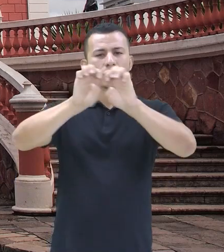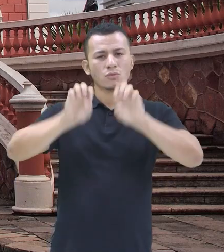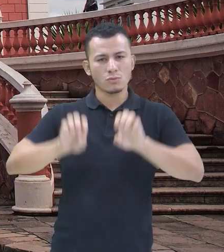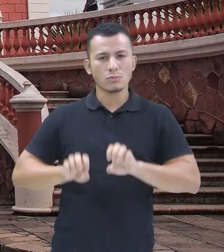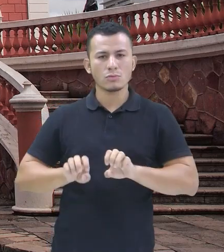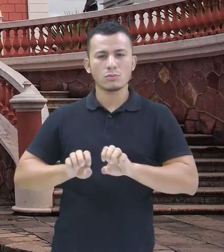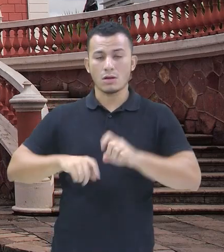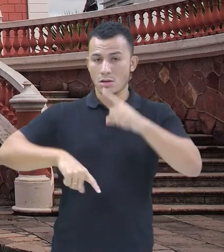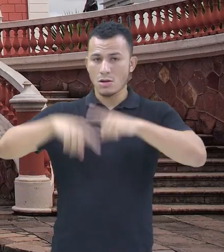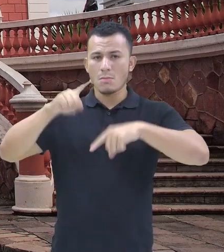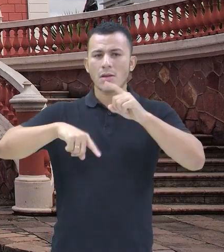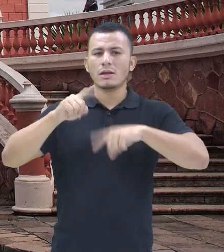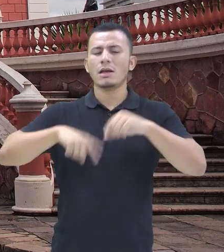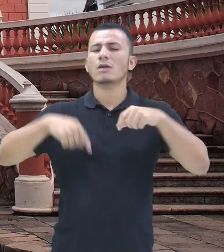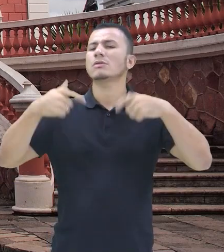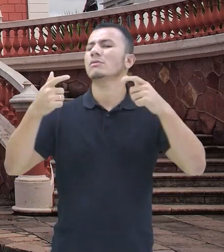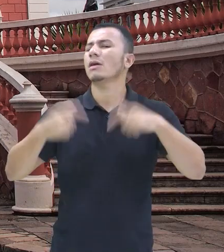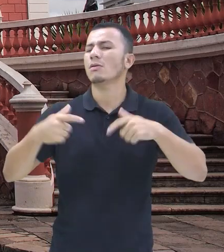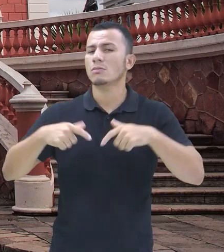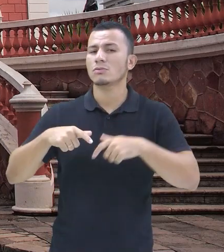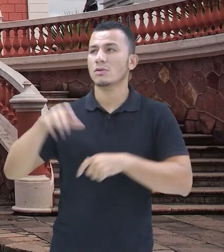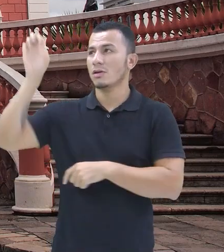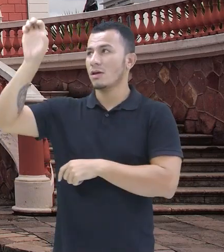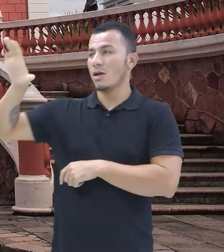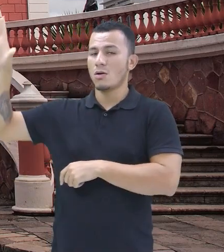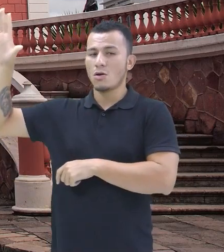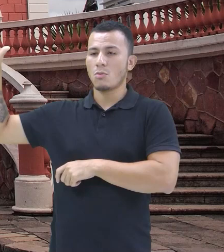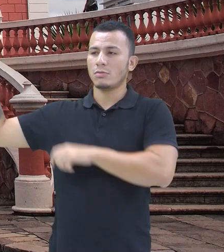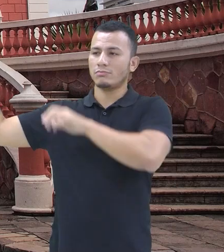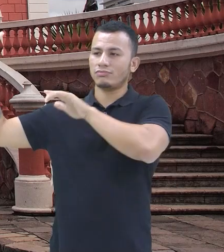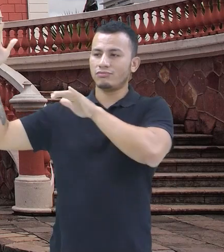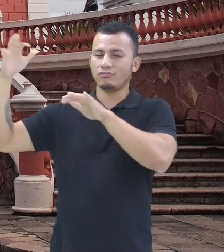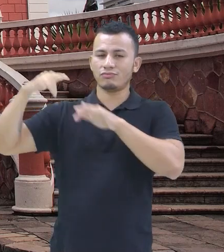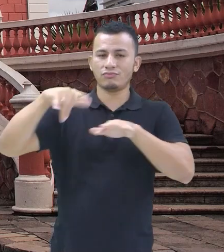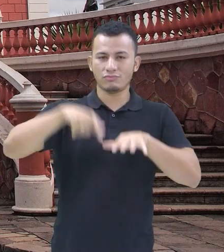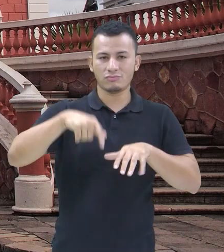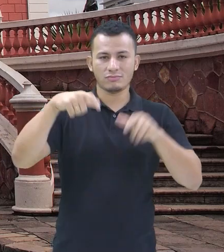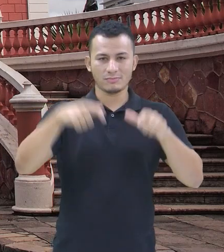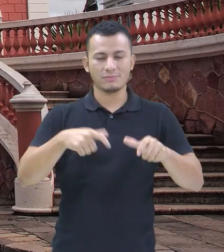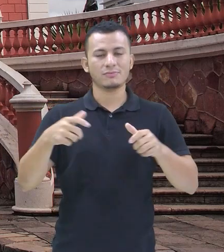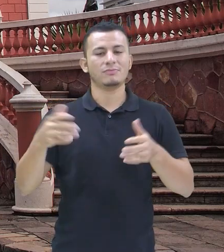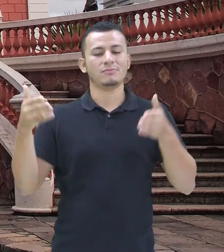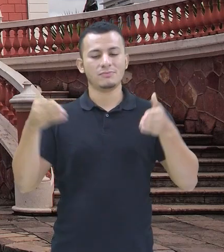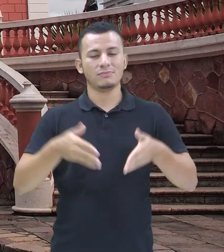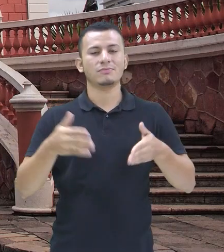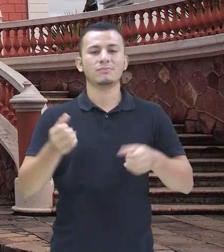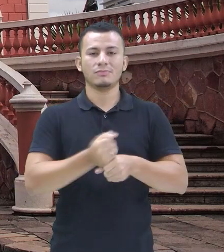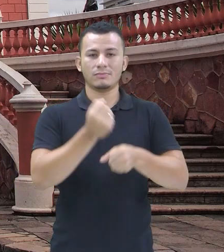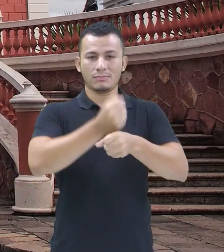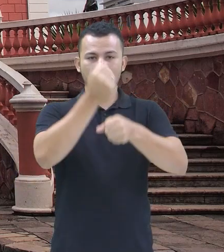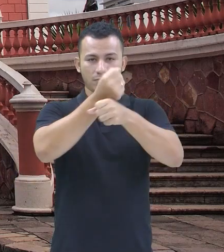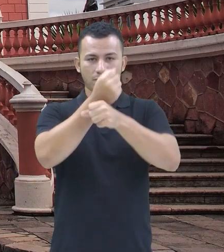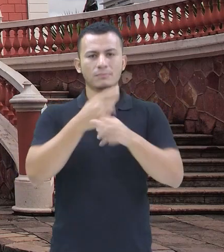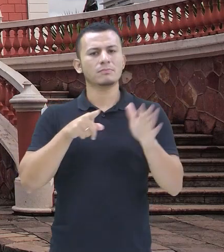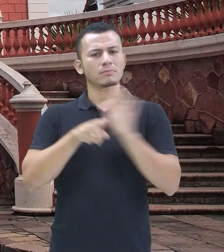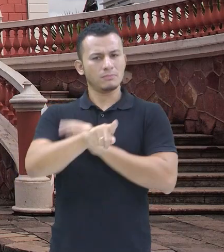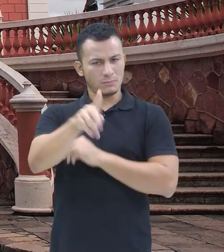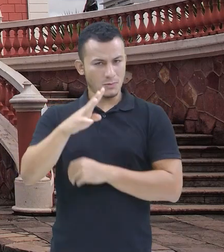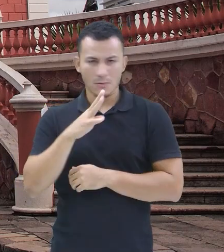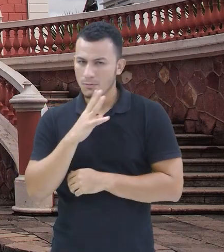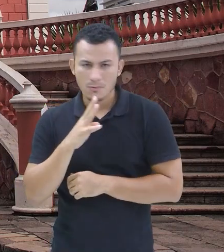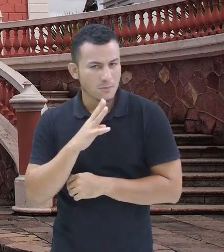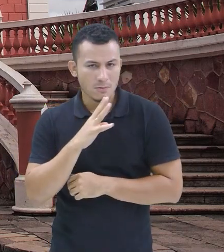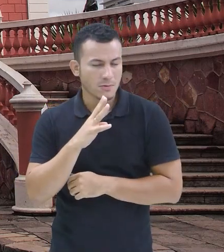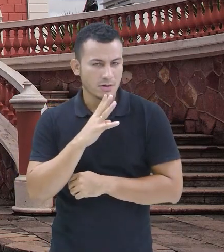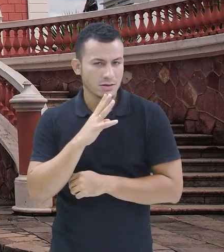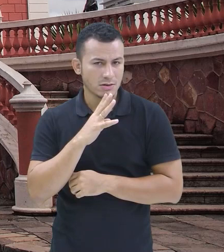dos materiais utilizados aqui vieram da Europa. E aí você que ainda não conhece esse ponto turístico maravilhoso,